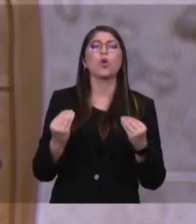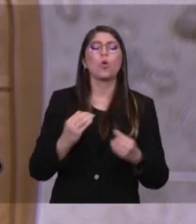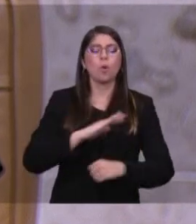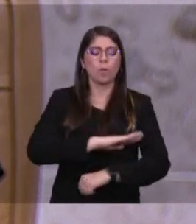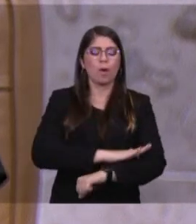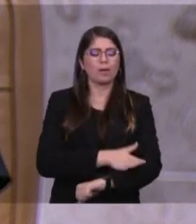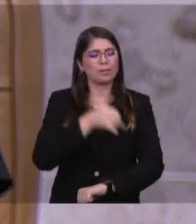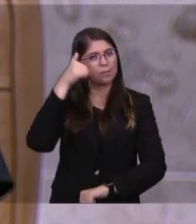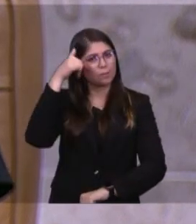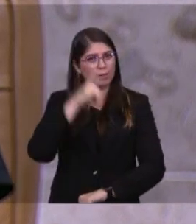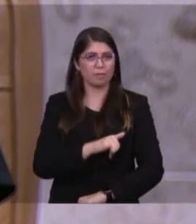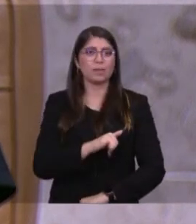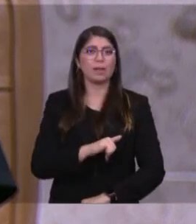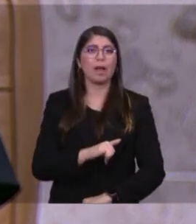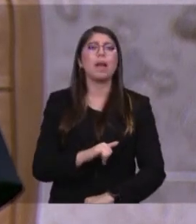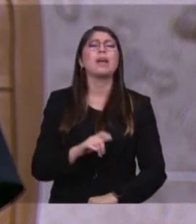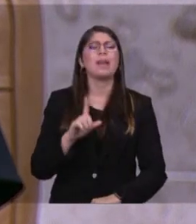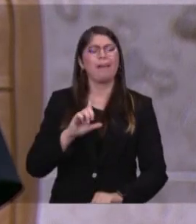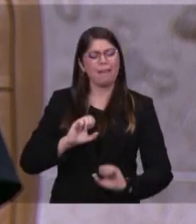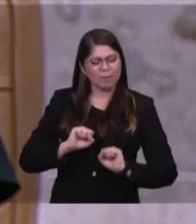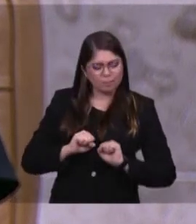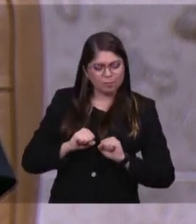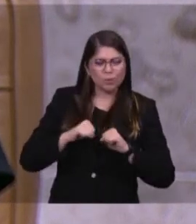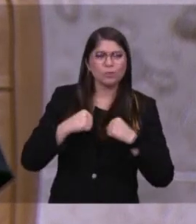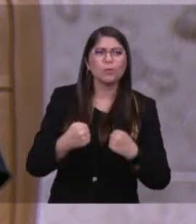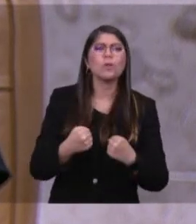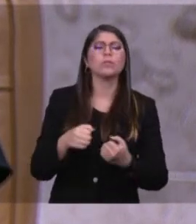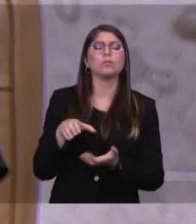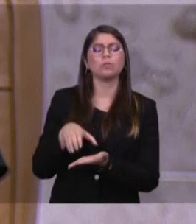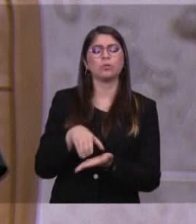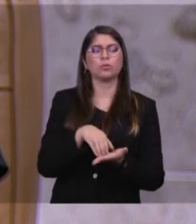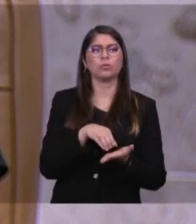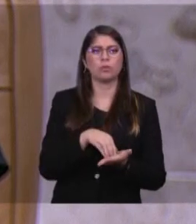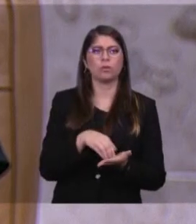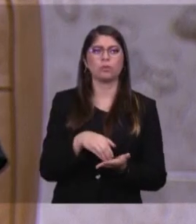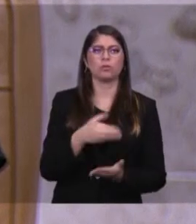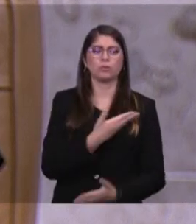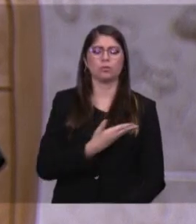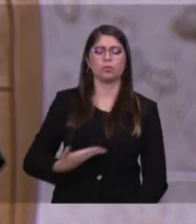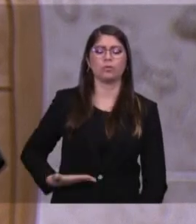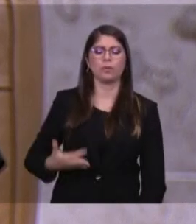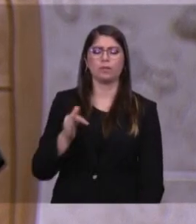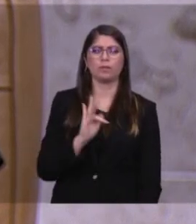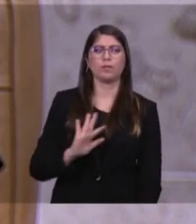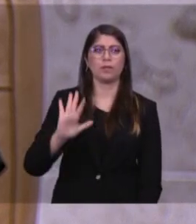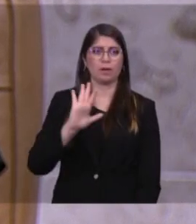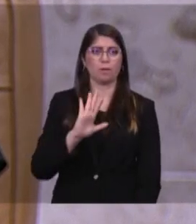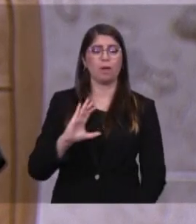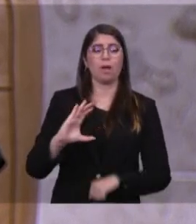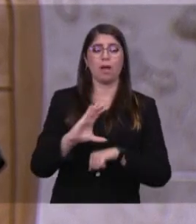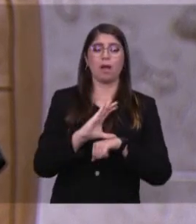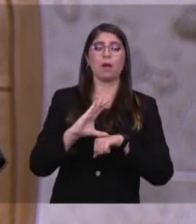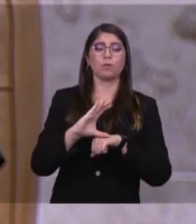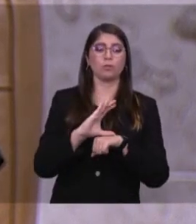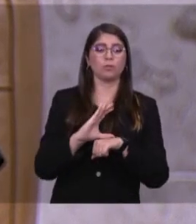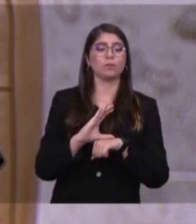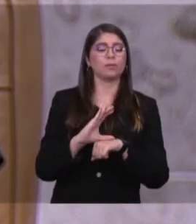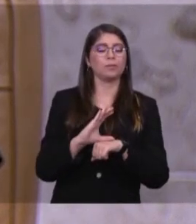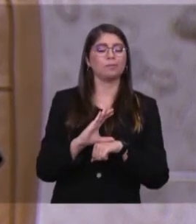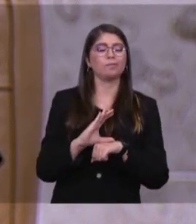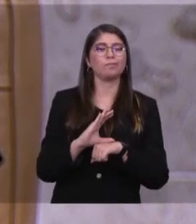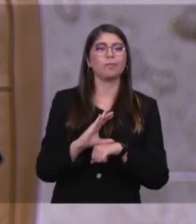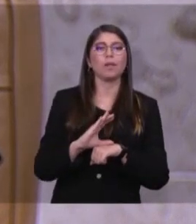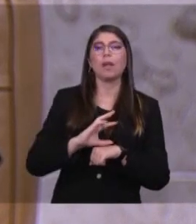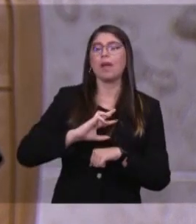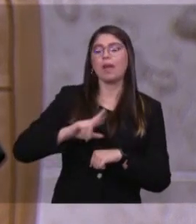que revela a concentração de esforços dos órgãos do governo federal. A Constituição da República não atribui ao